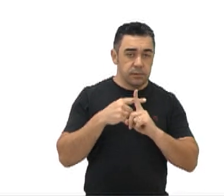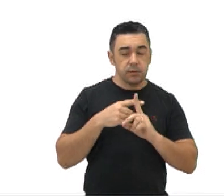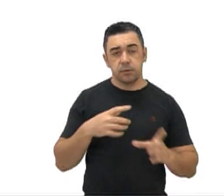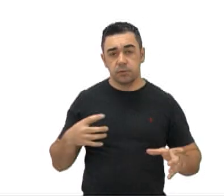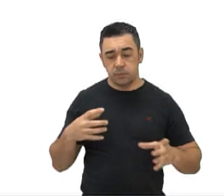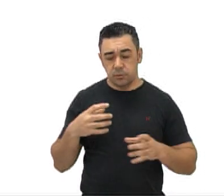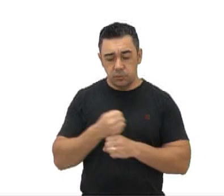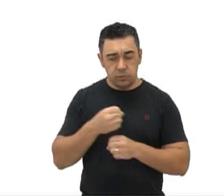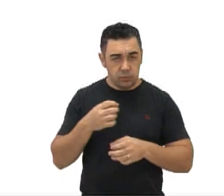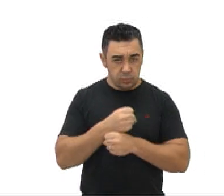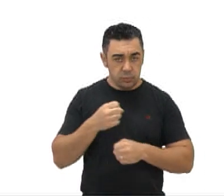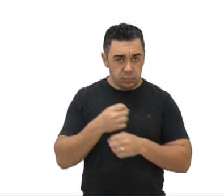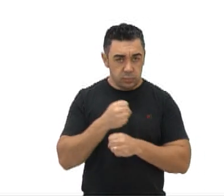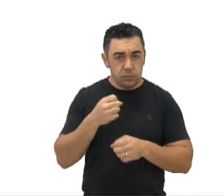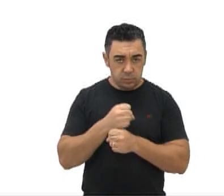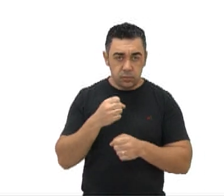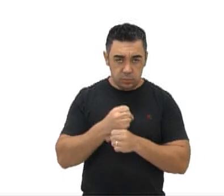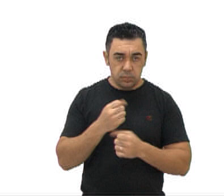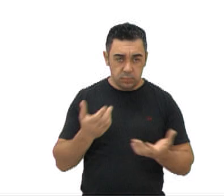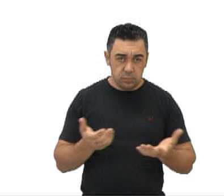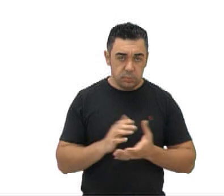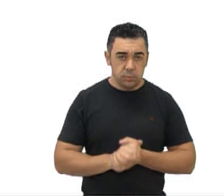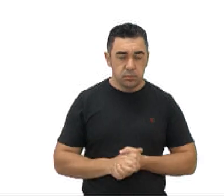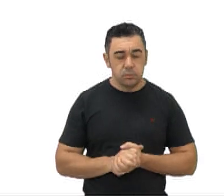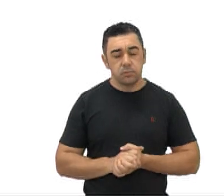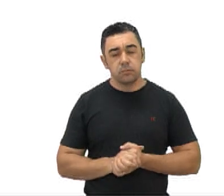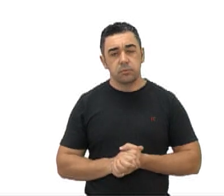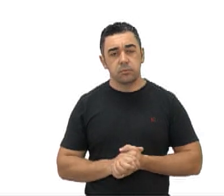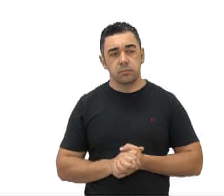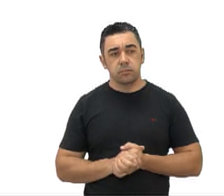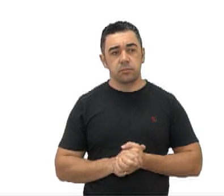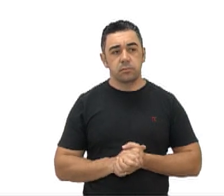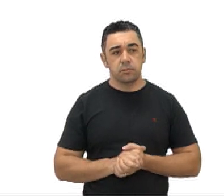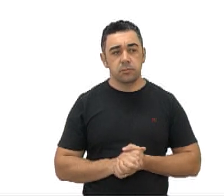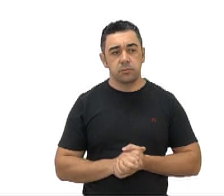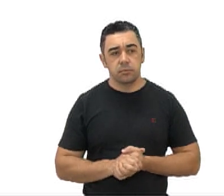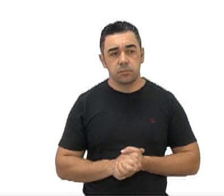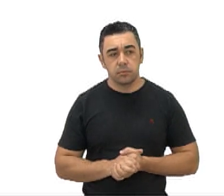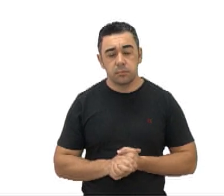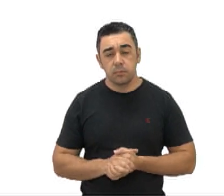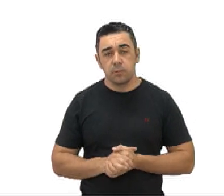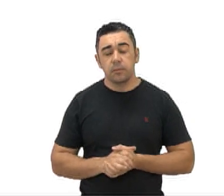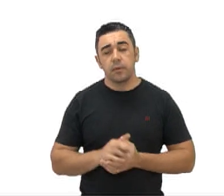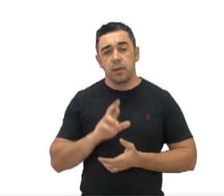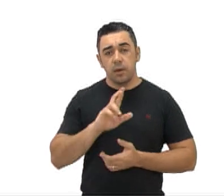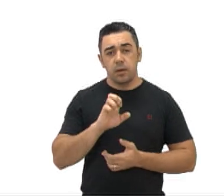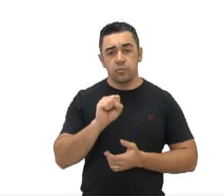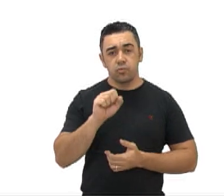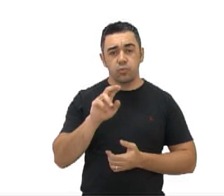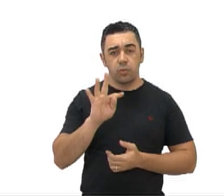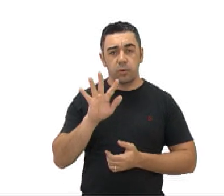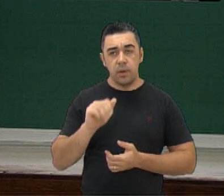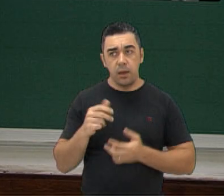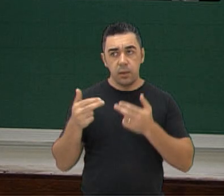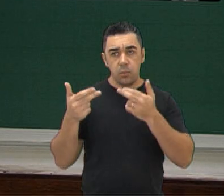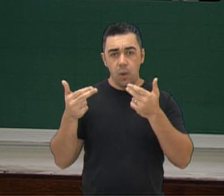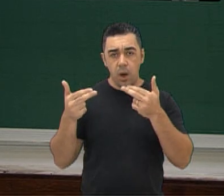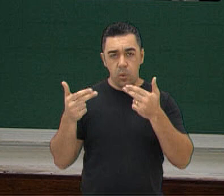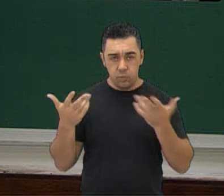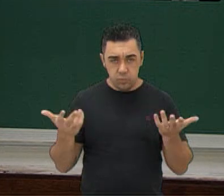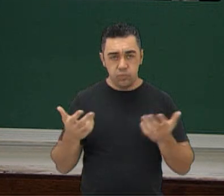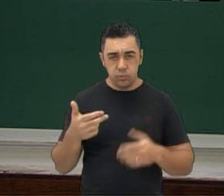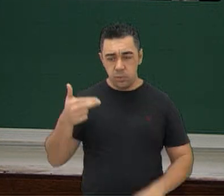gente já consegue entender que adicionado está relacionado à soma. Resulta é igual,